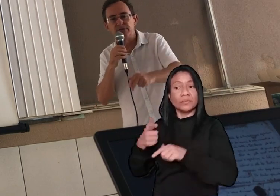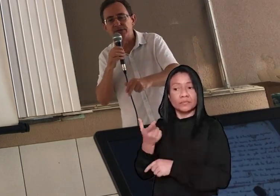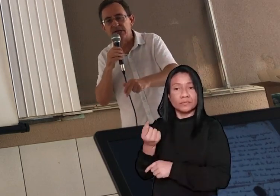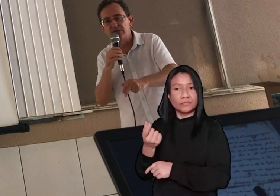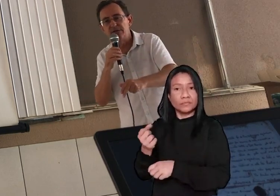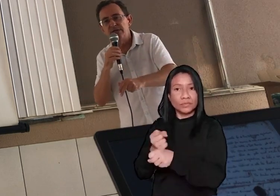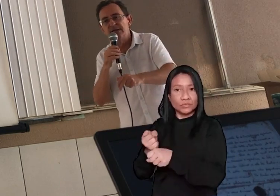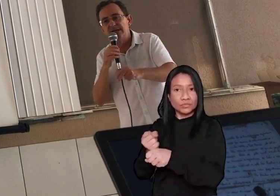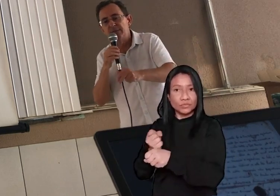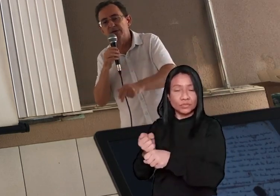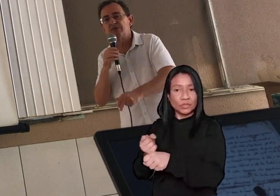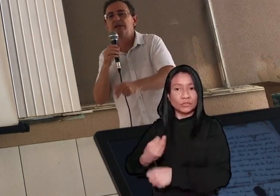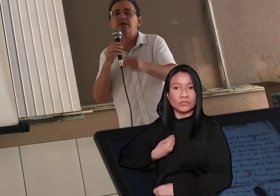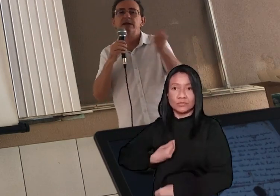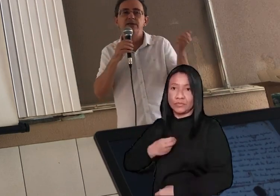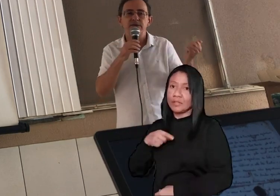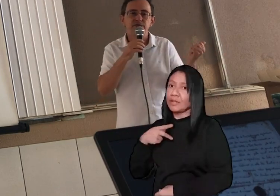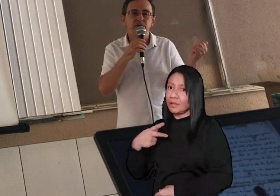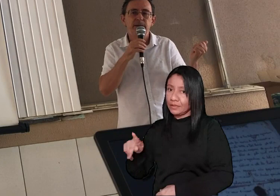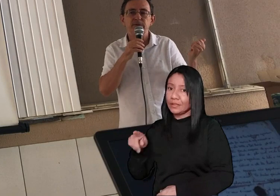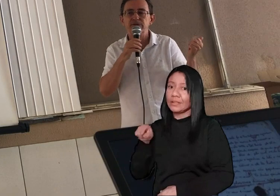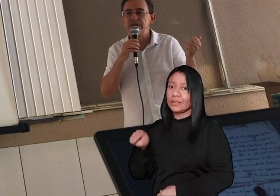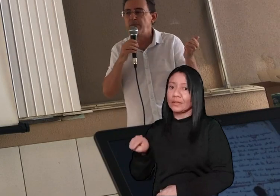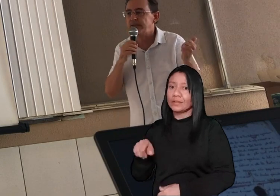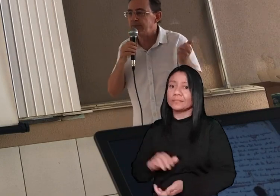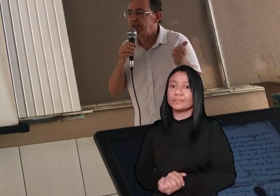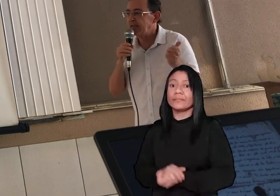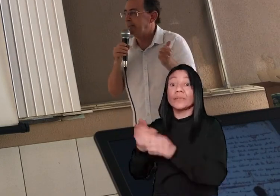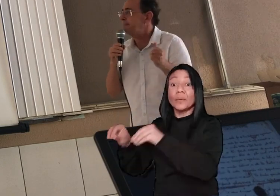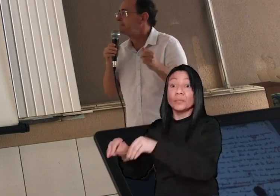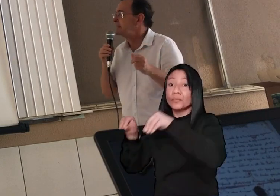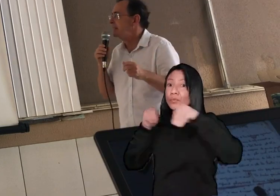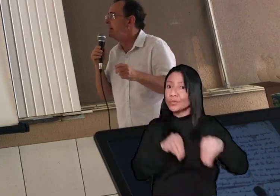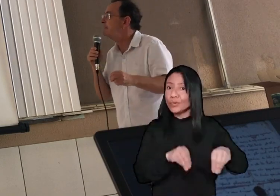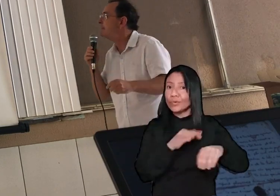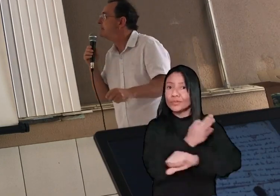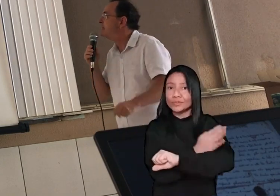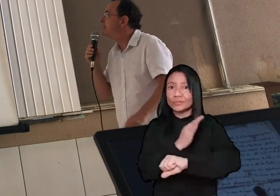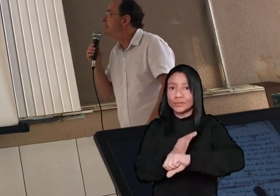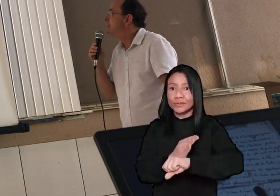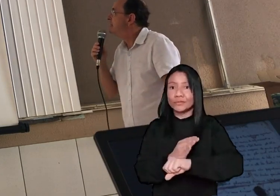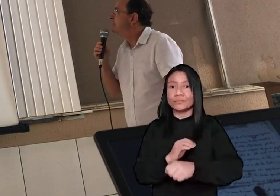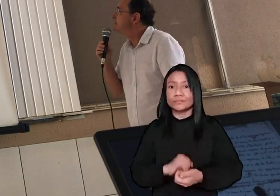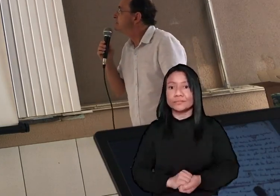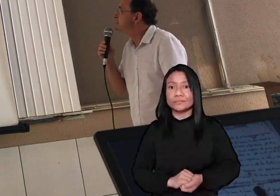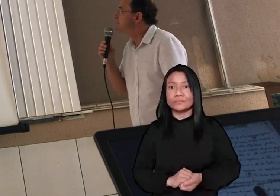para Beltrão e de Porto União ele voltou para Porto União para trabalhar lá, tá?